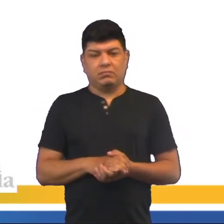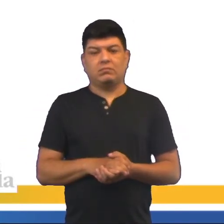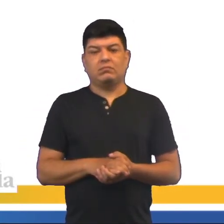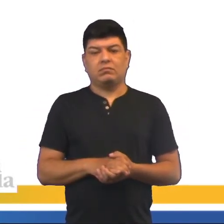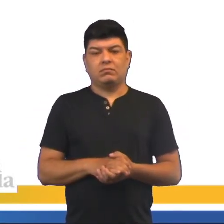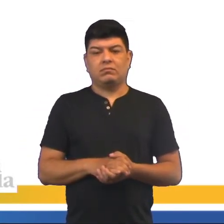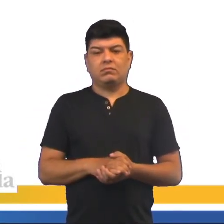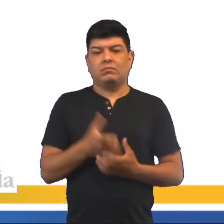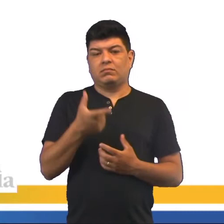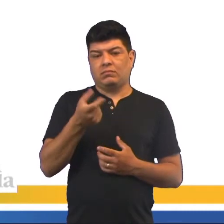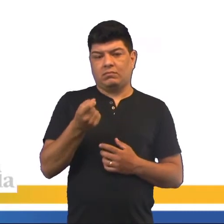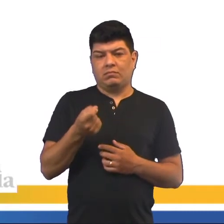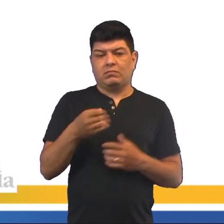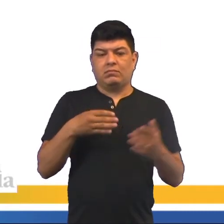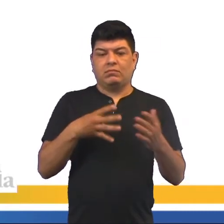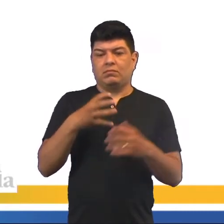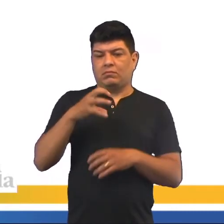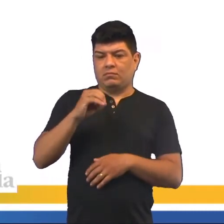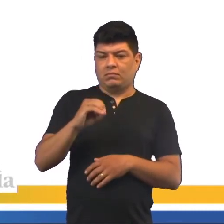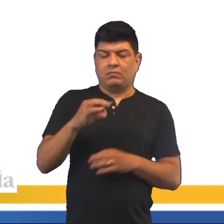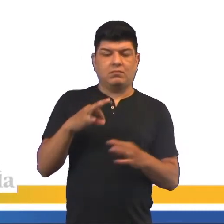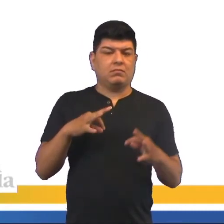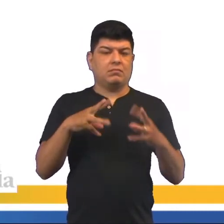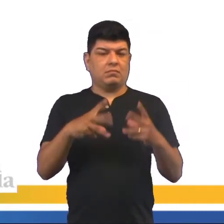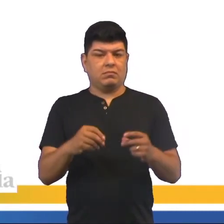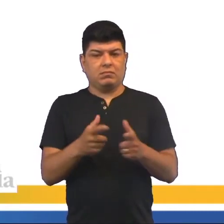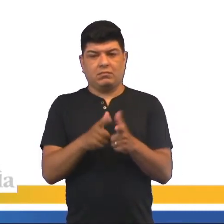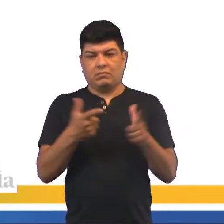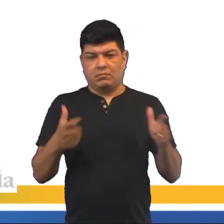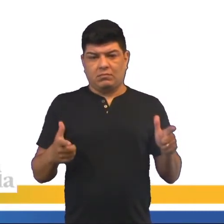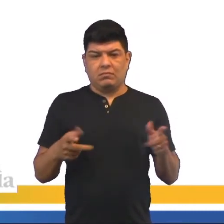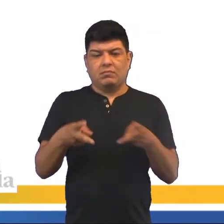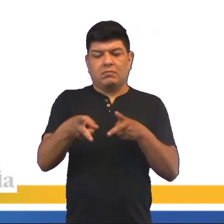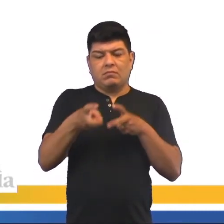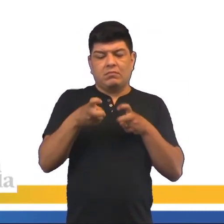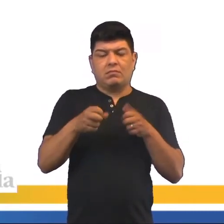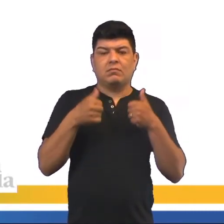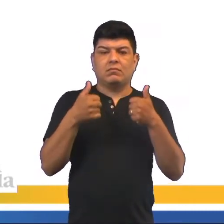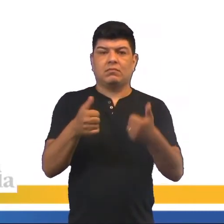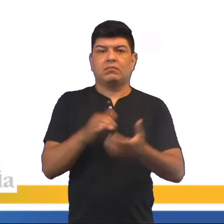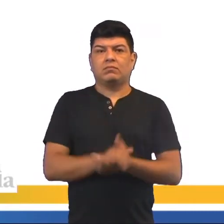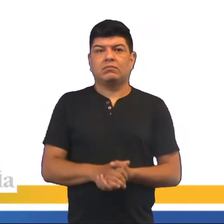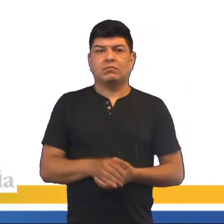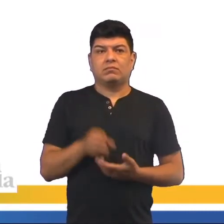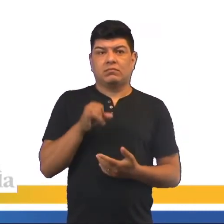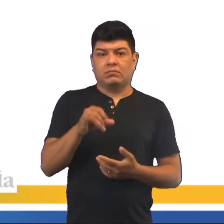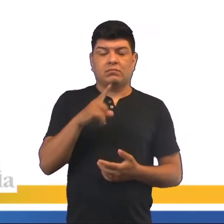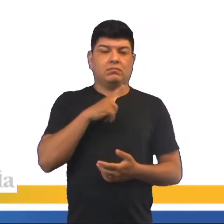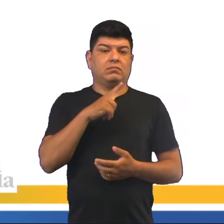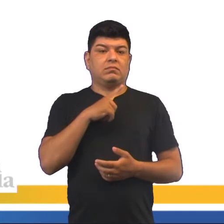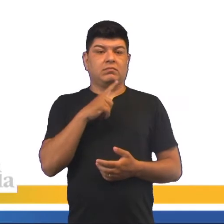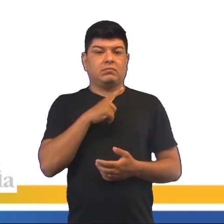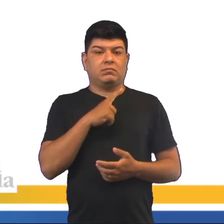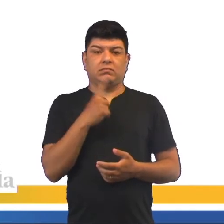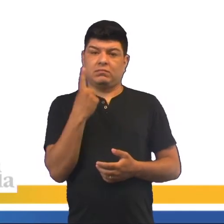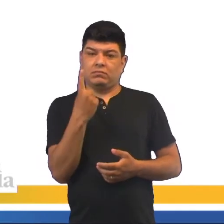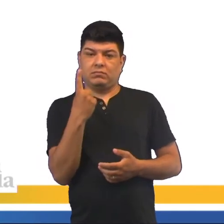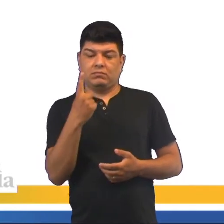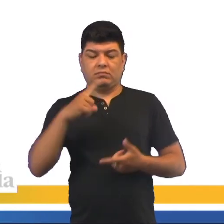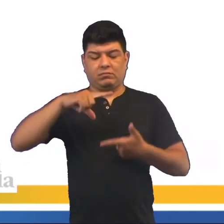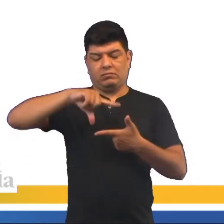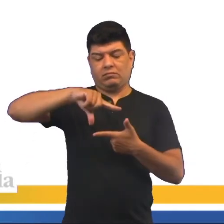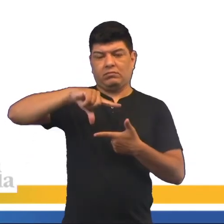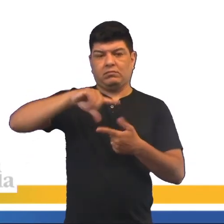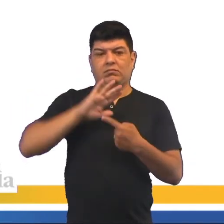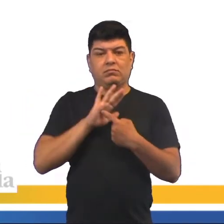20 por 40. Todas as dimensões aumentaram. Estão percebendo aí? Se eu tinha um quadrinho